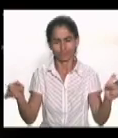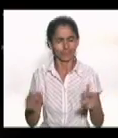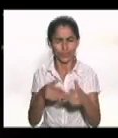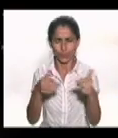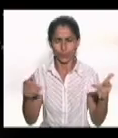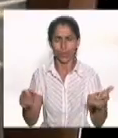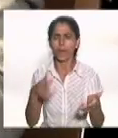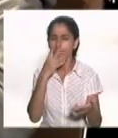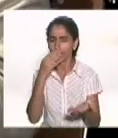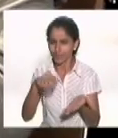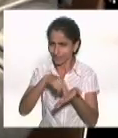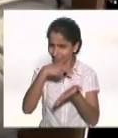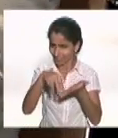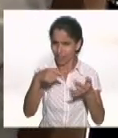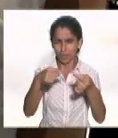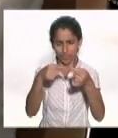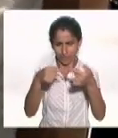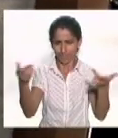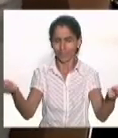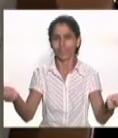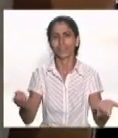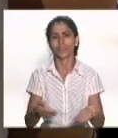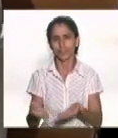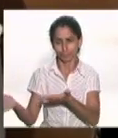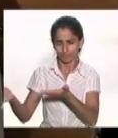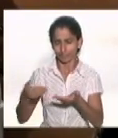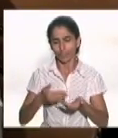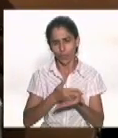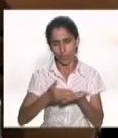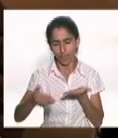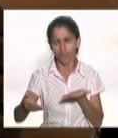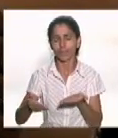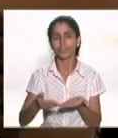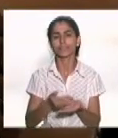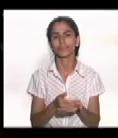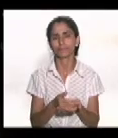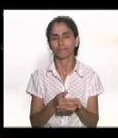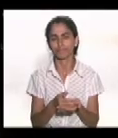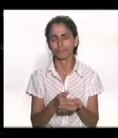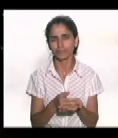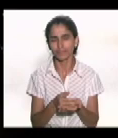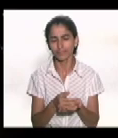de frescura. É uma coreografia. Pra gente começar então aqui,